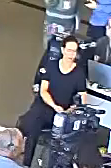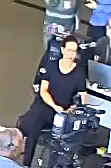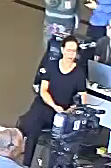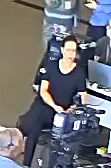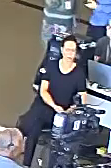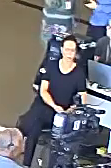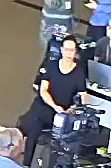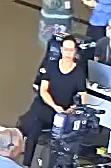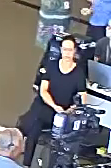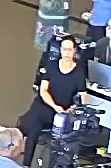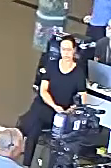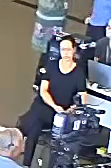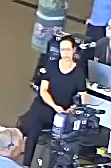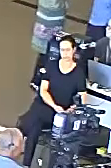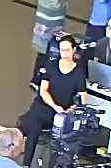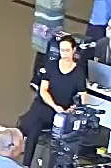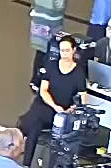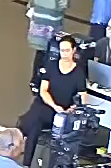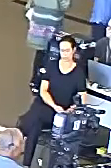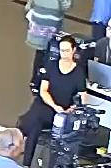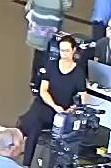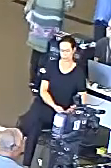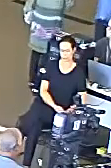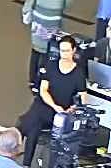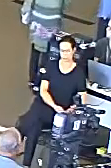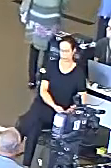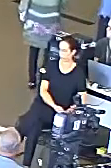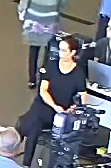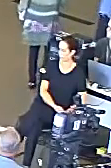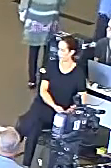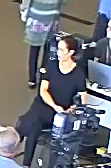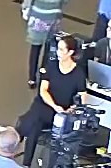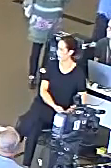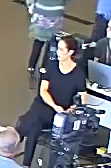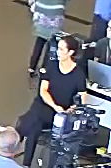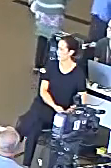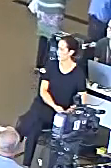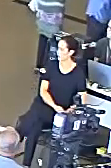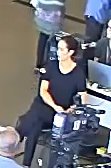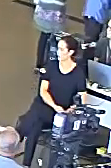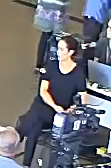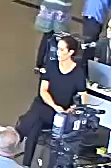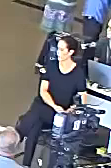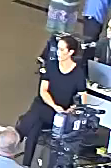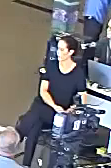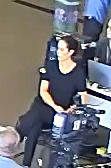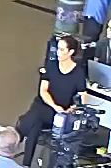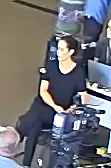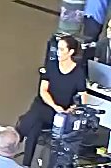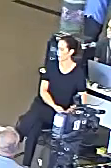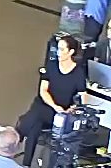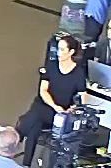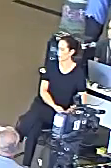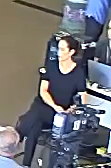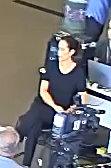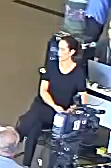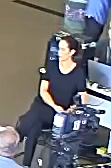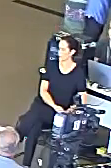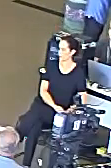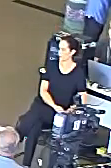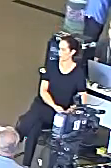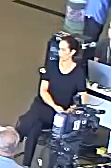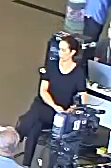Ok todos estão aqui presentes então a Wesley Barbosa Severino tá aqui Wesley é coordenador